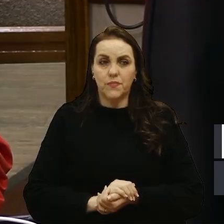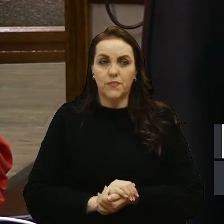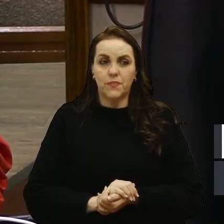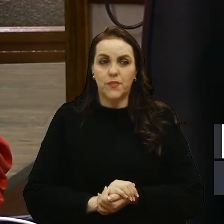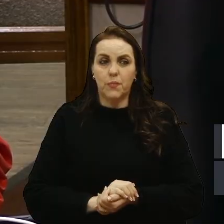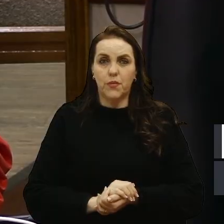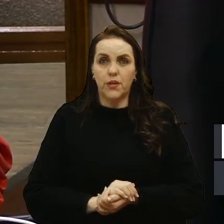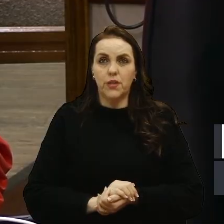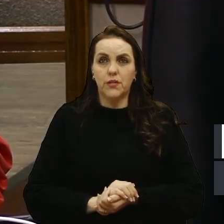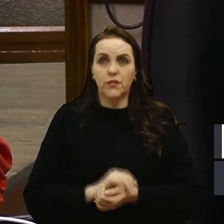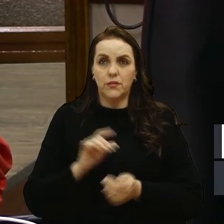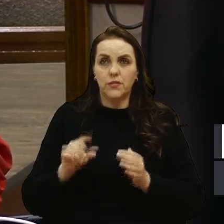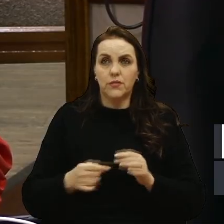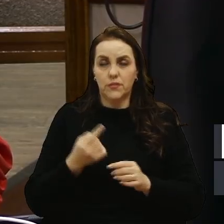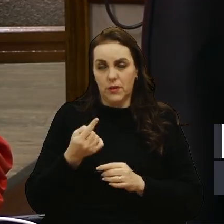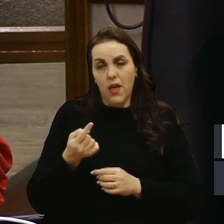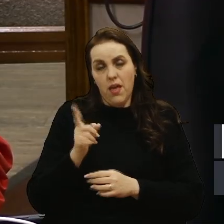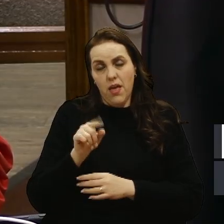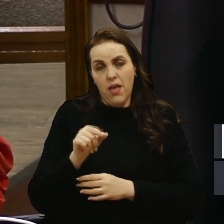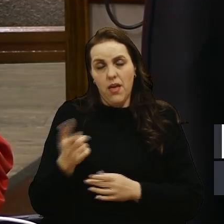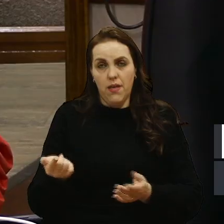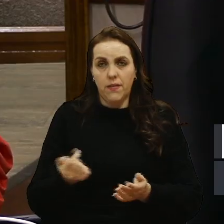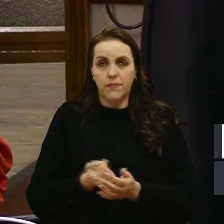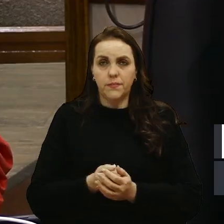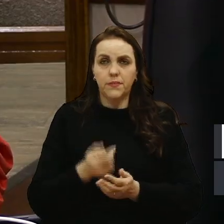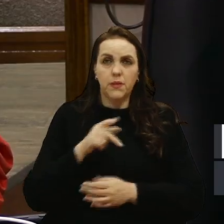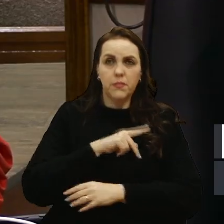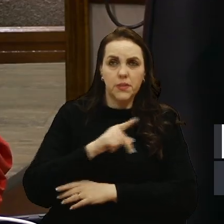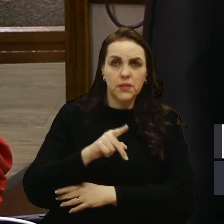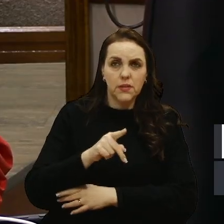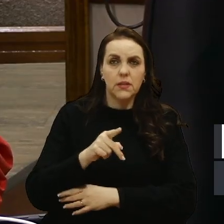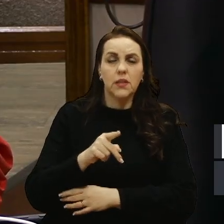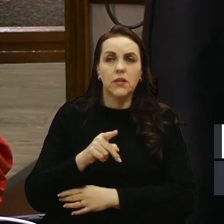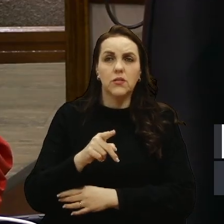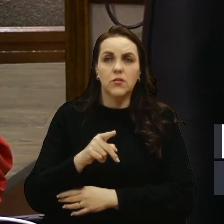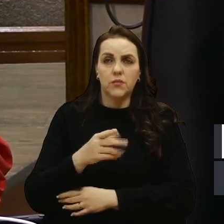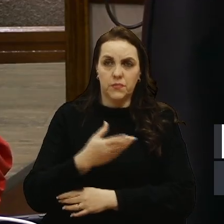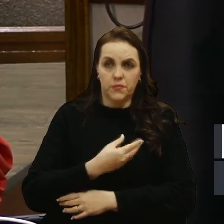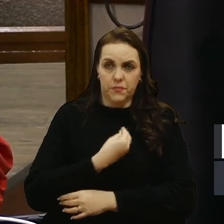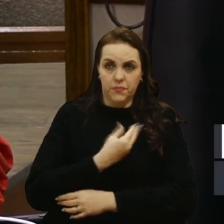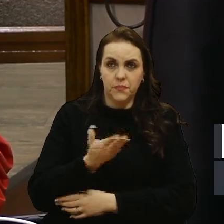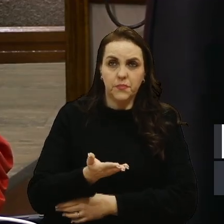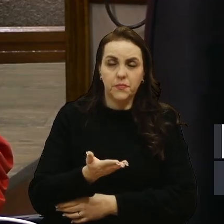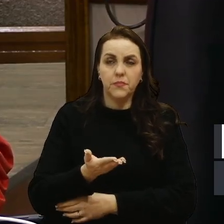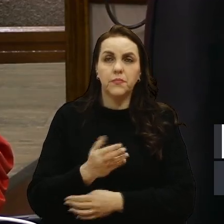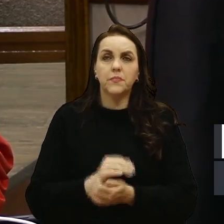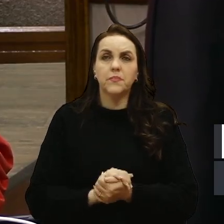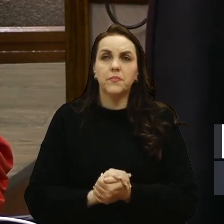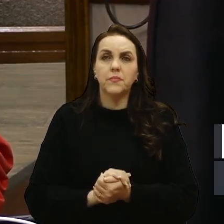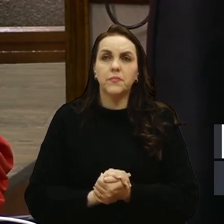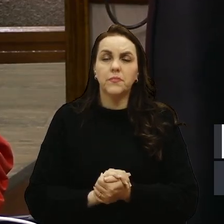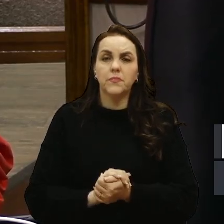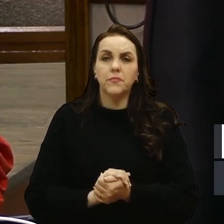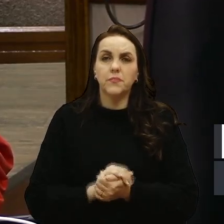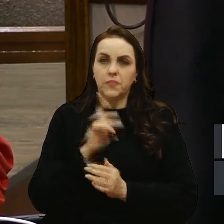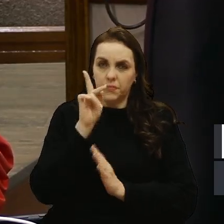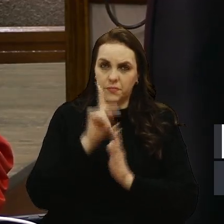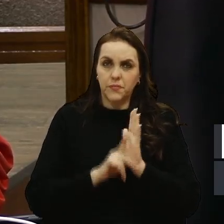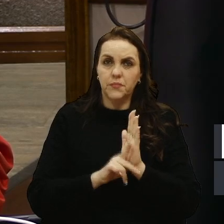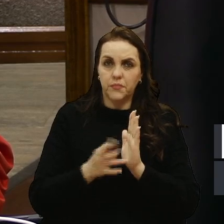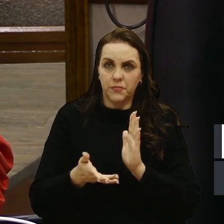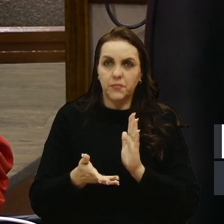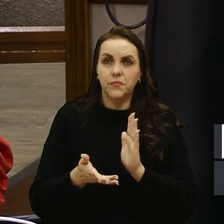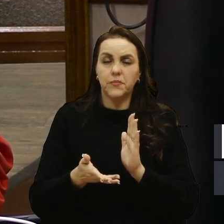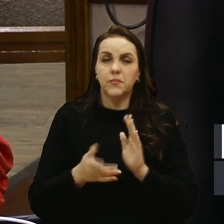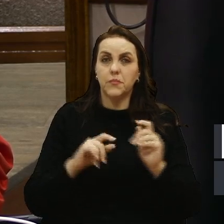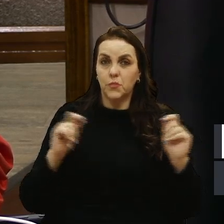os presidentes, então, que estiveram à frente, colocaram, então, este planejamento para